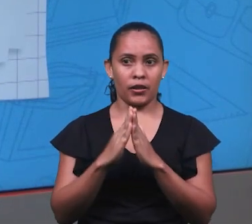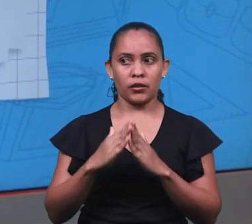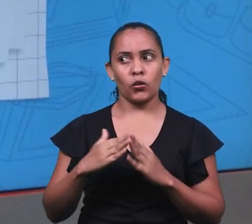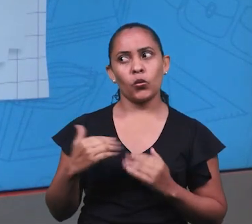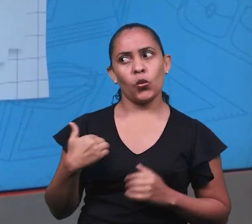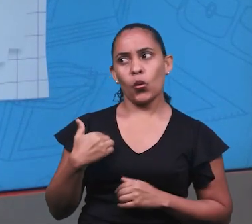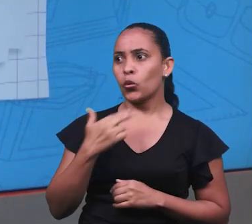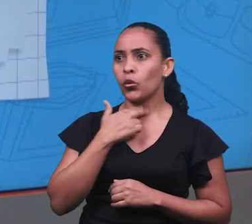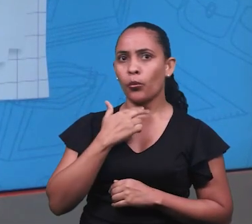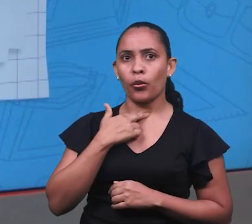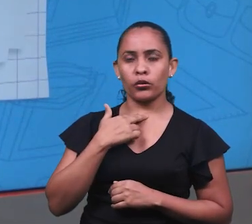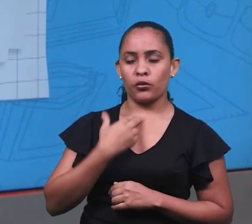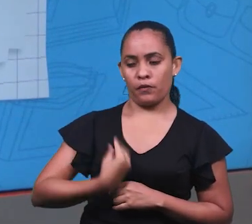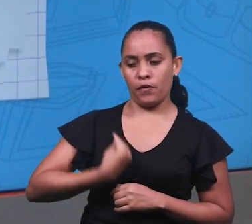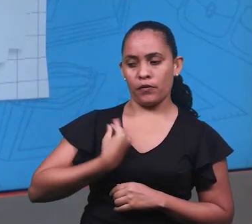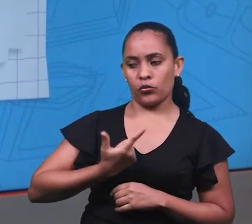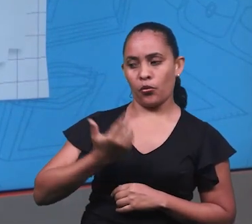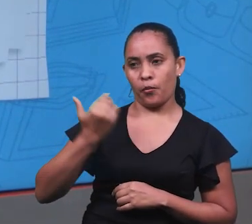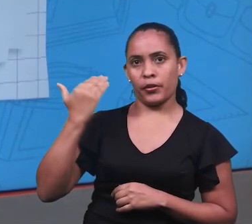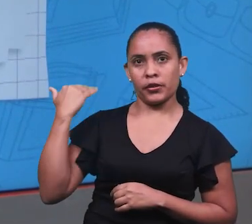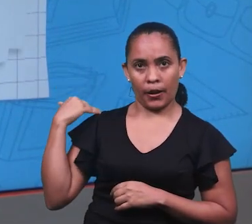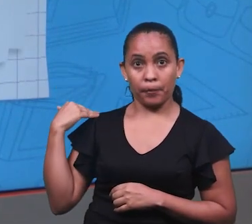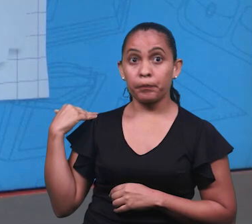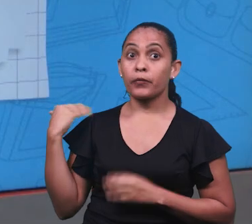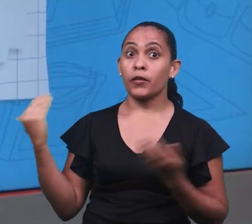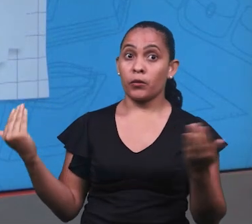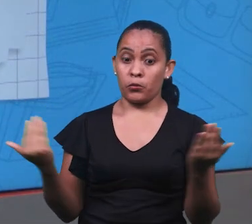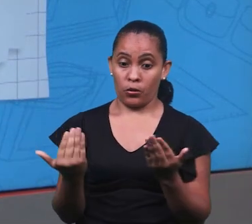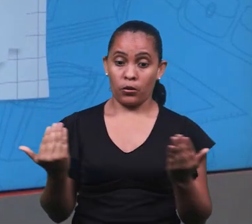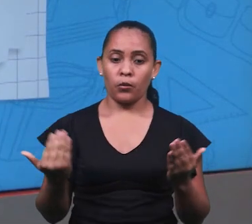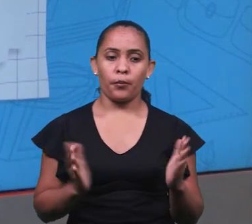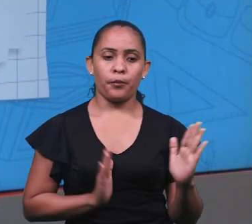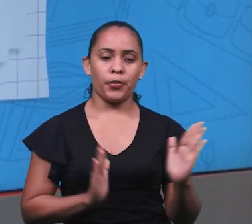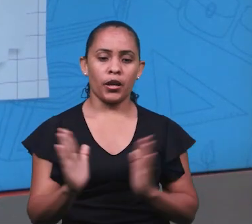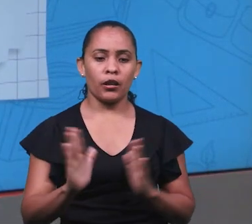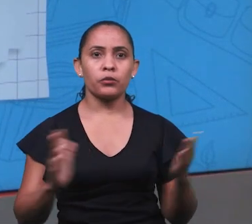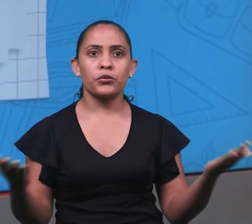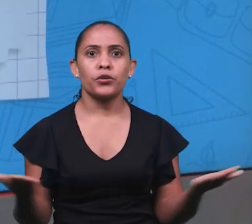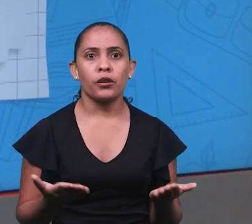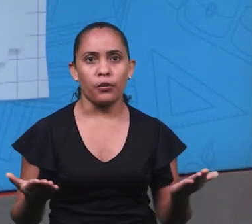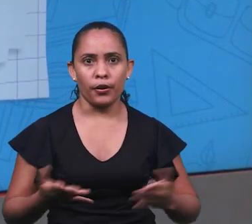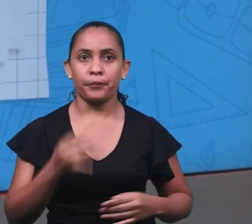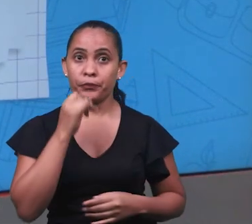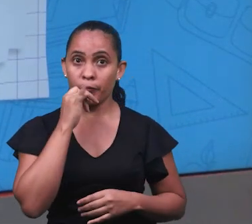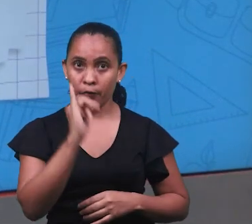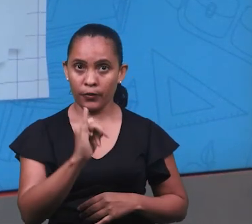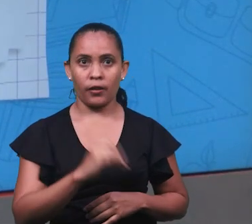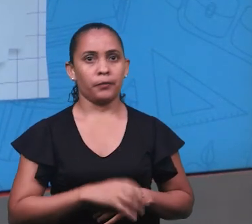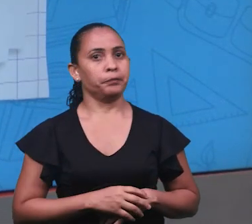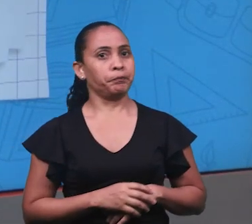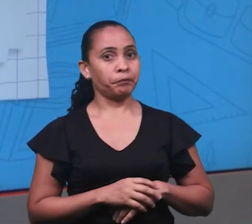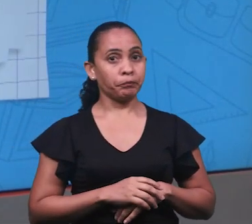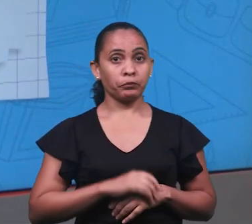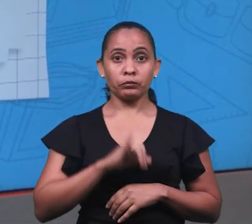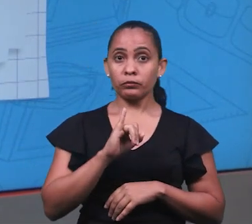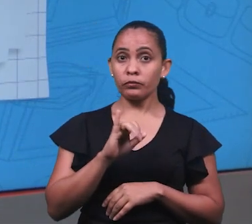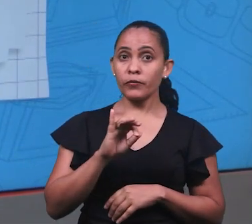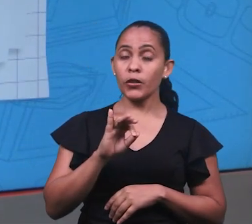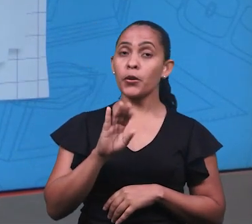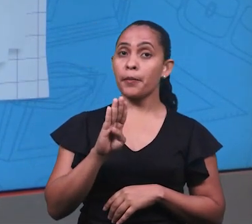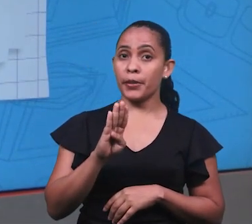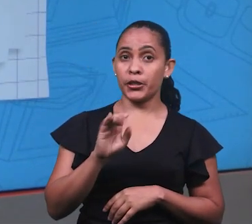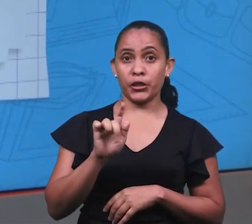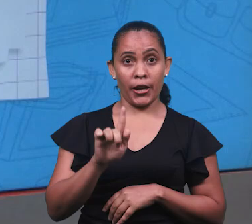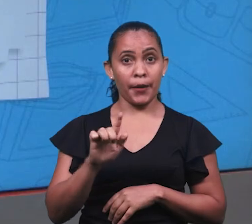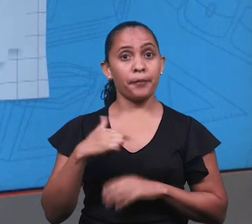posso ficar presa no passado, eu tenho que chegar no Brasil de agora. E eu vou falar também que, segundo o IBGE, as mulheres gastam o dobro